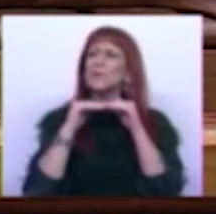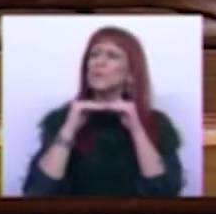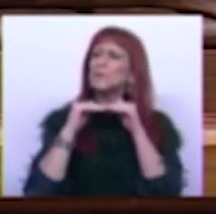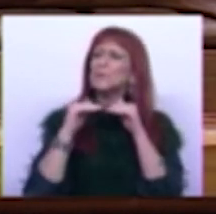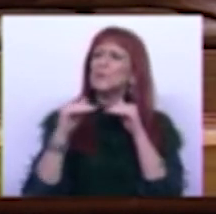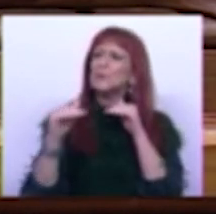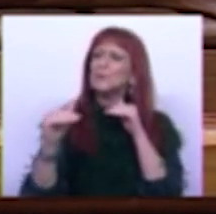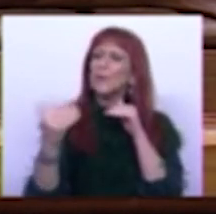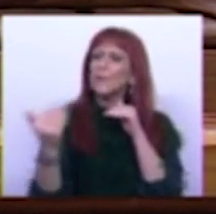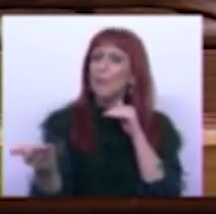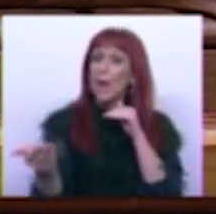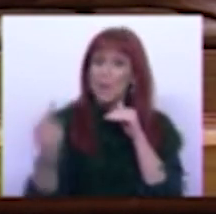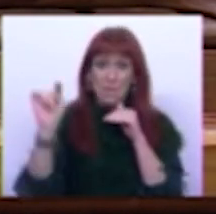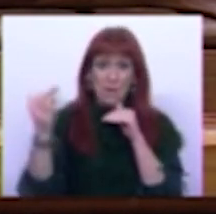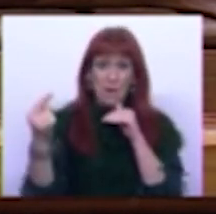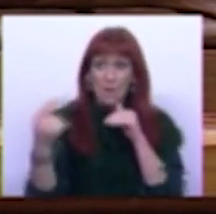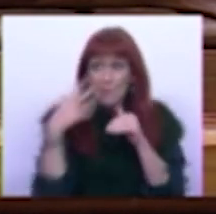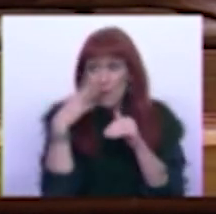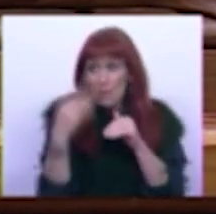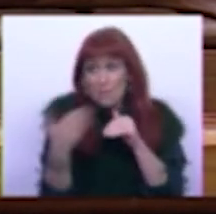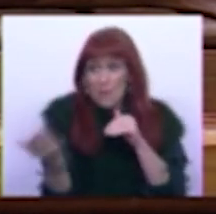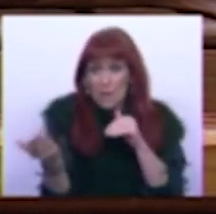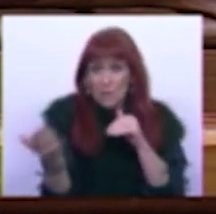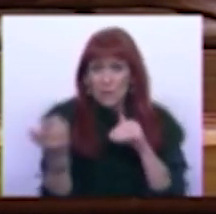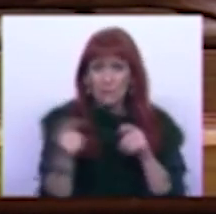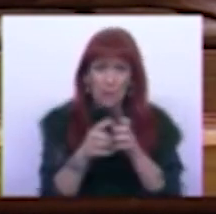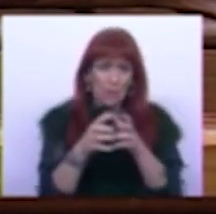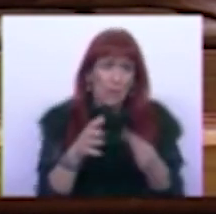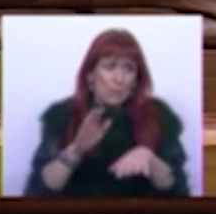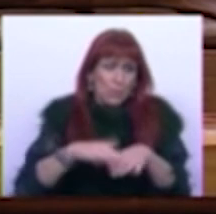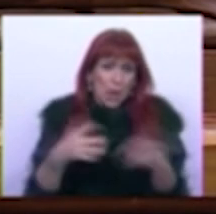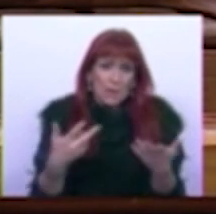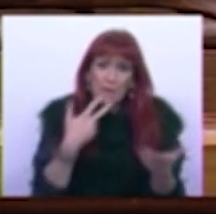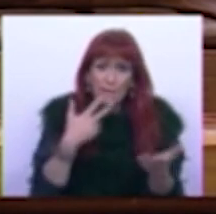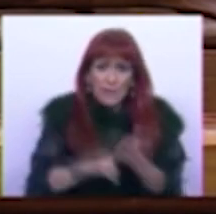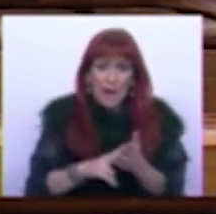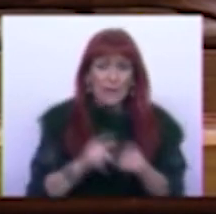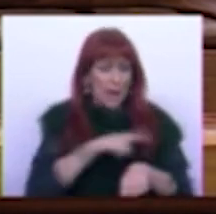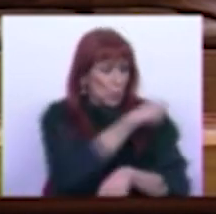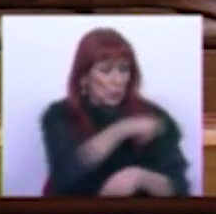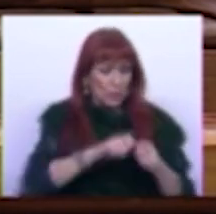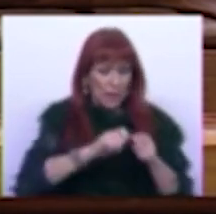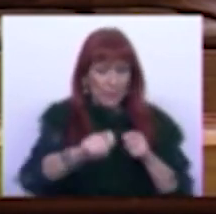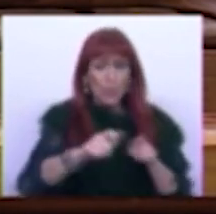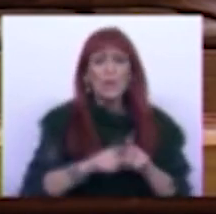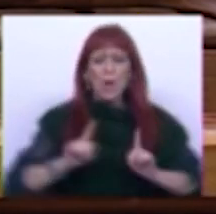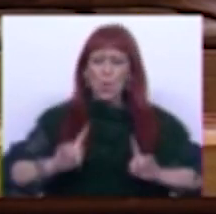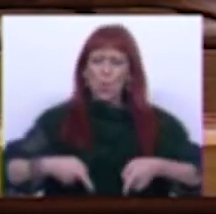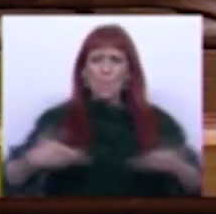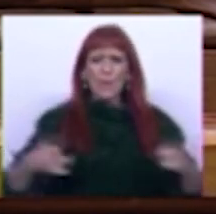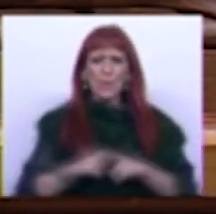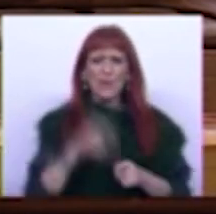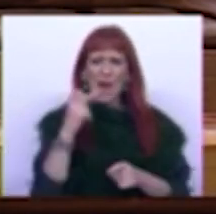estabilidade. E se é assim, normalmente, por maioria de razão, é numa legislatura que se inicia